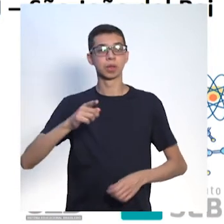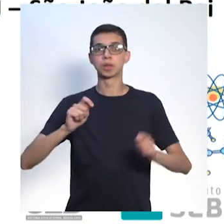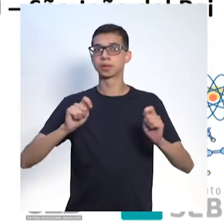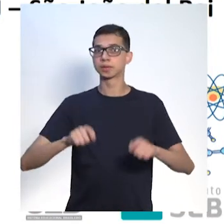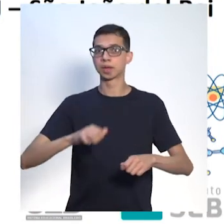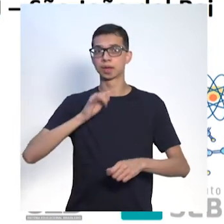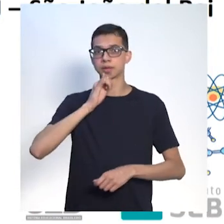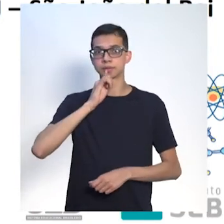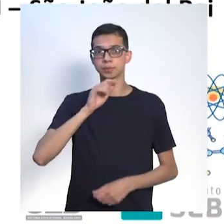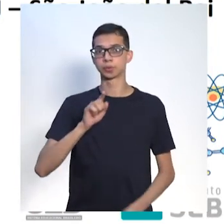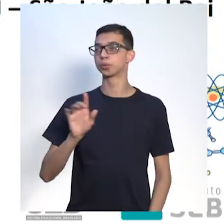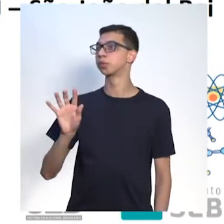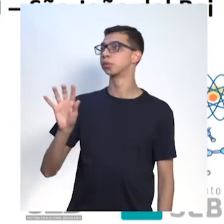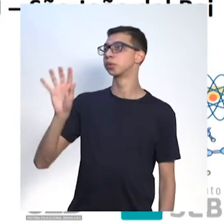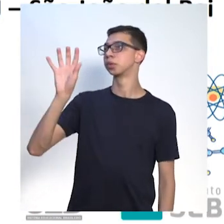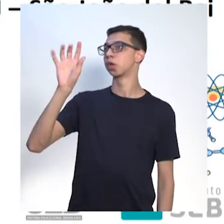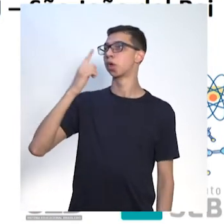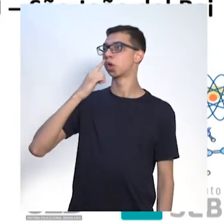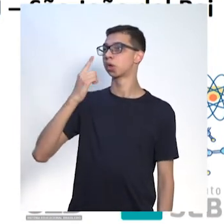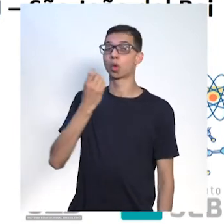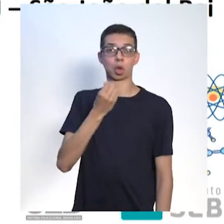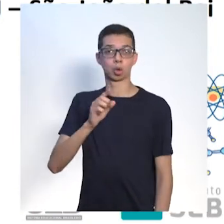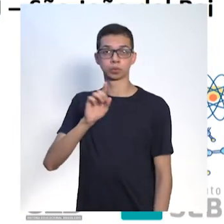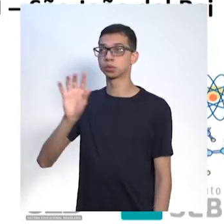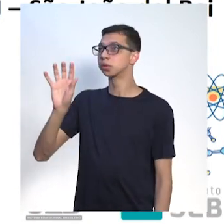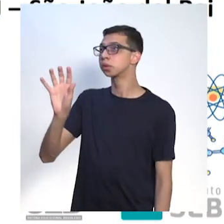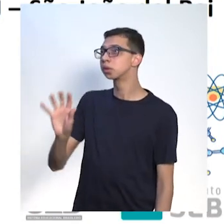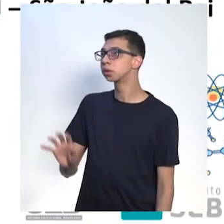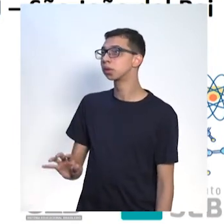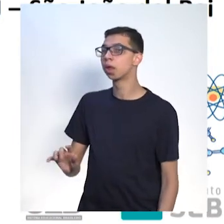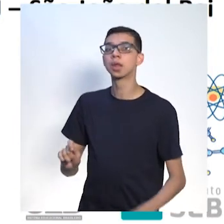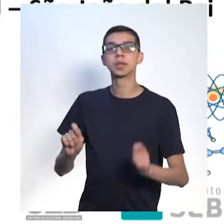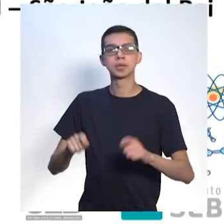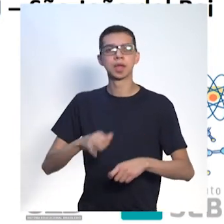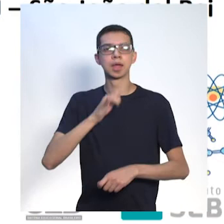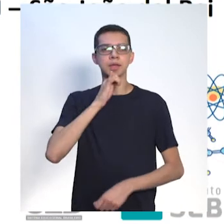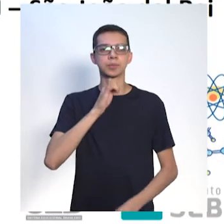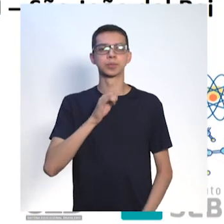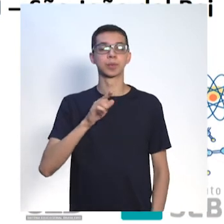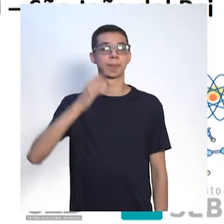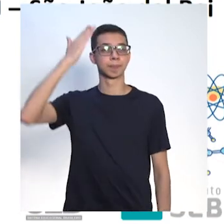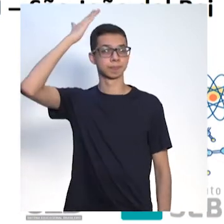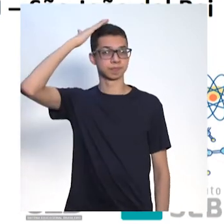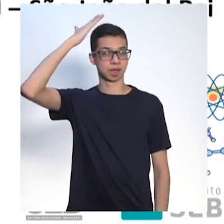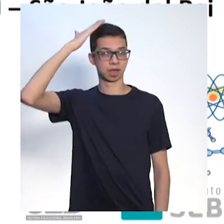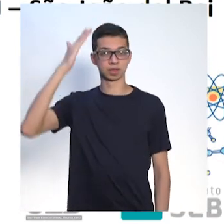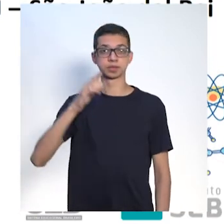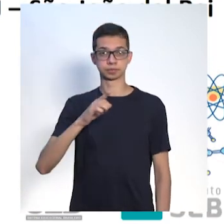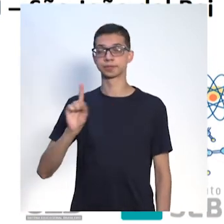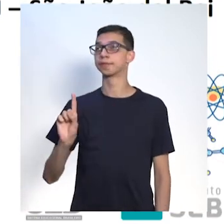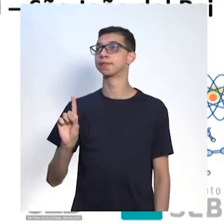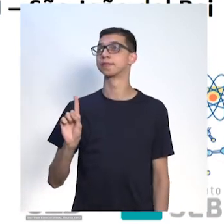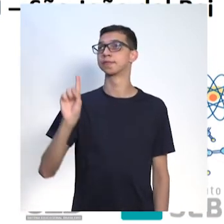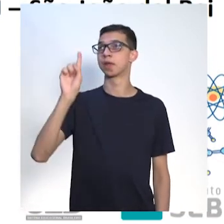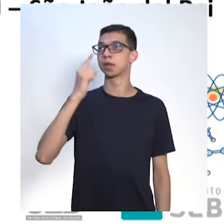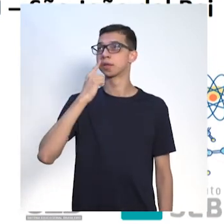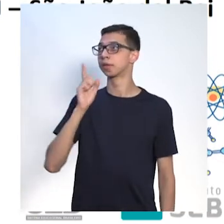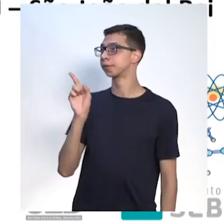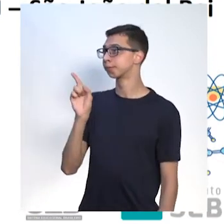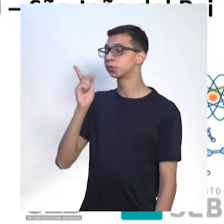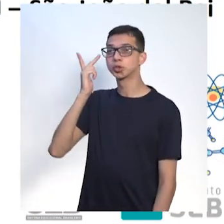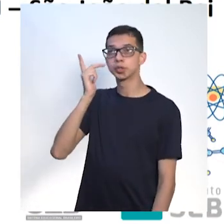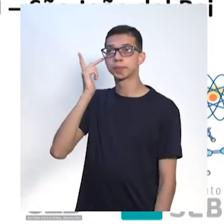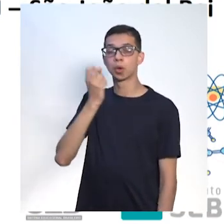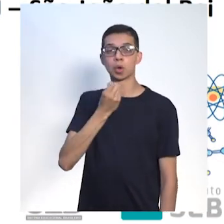descer, né? Olha aí no mapinha, você vai ver. Eu posso ir para o Paraná ou para o Rio de Janeiro, tá certo?